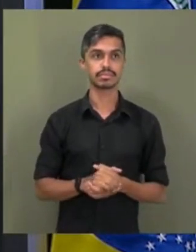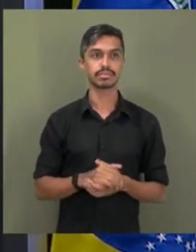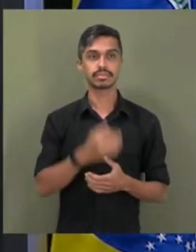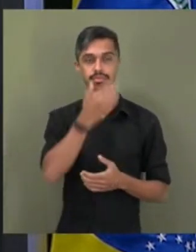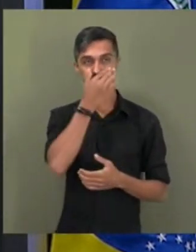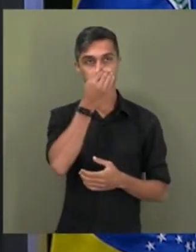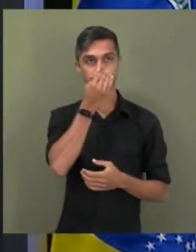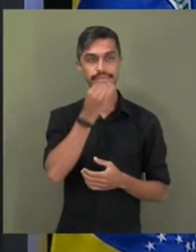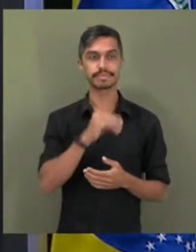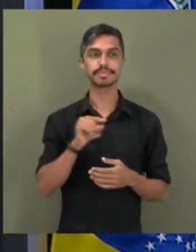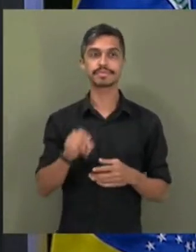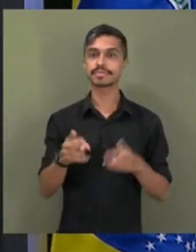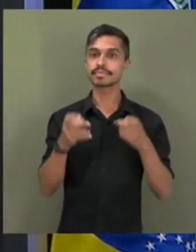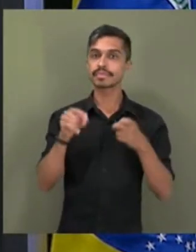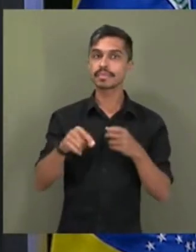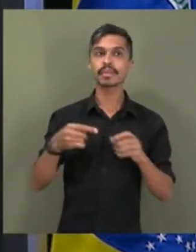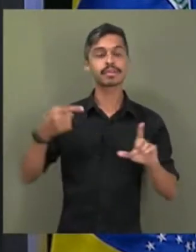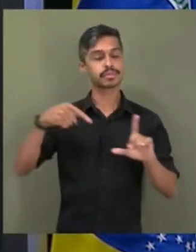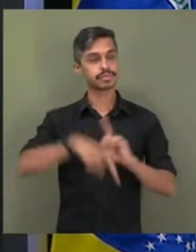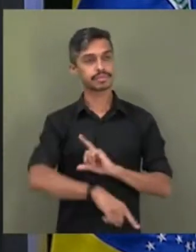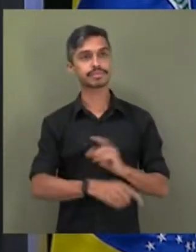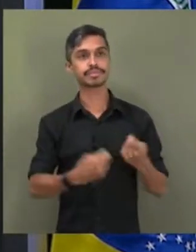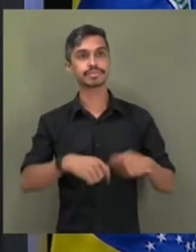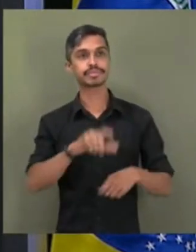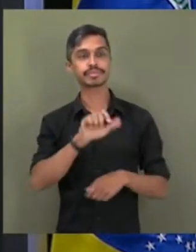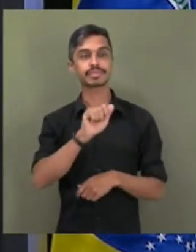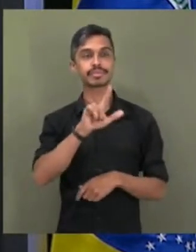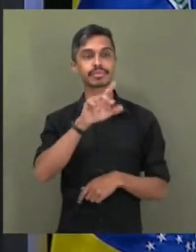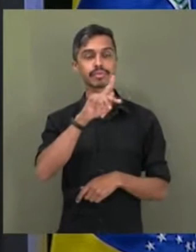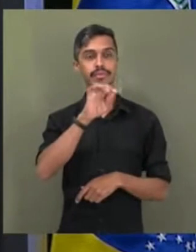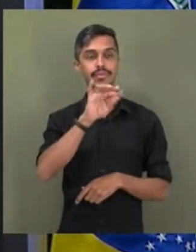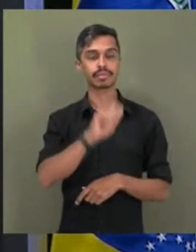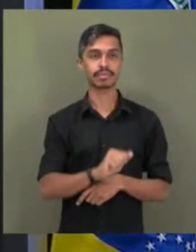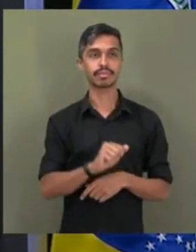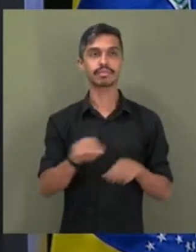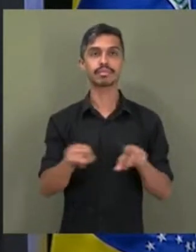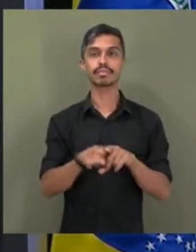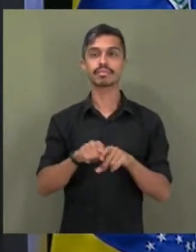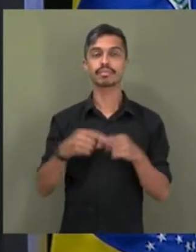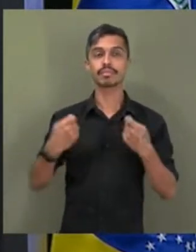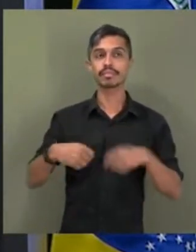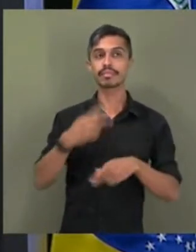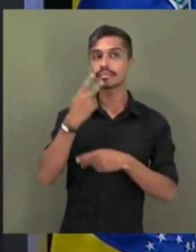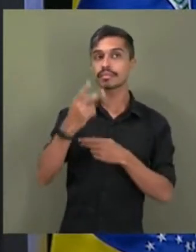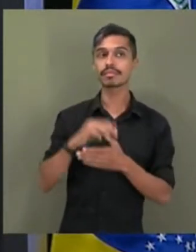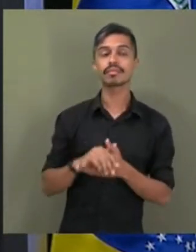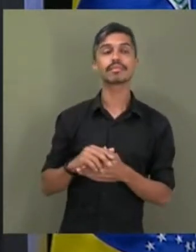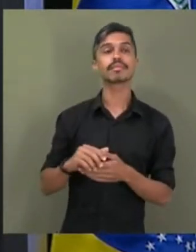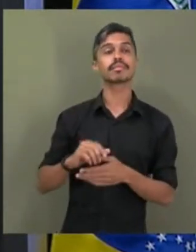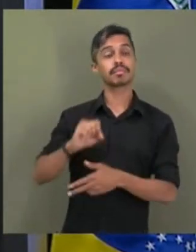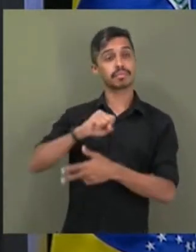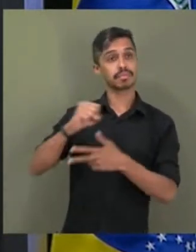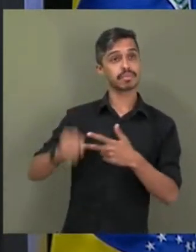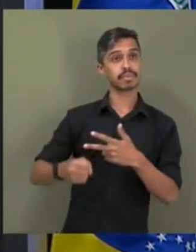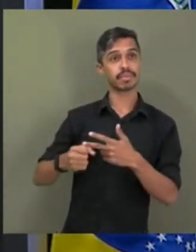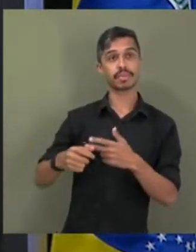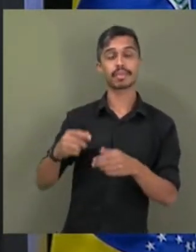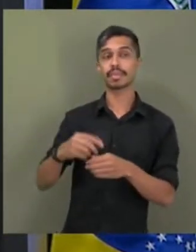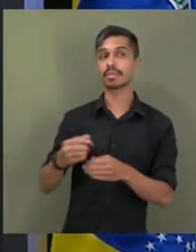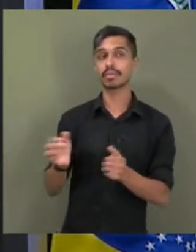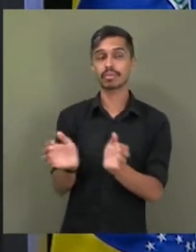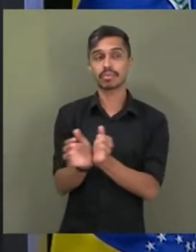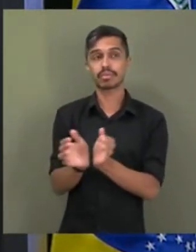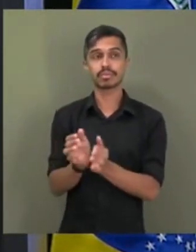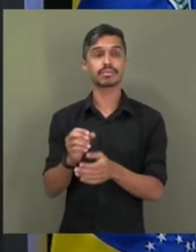legislação complementar que eu vou ter que aprofundar sobre a alíquota, é evidente que na legislação complementar eu vou dizer até onde vão os poderes de um comitê ou de